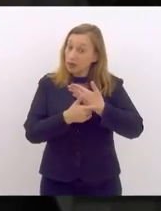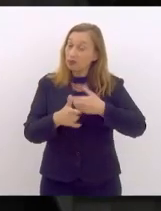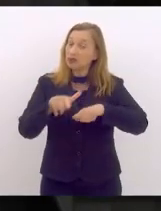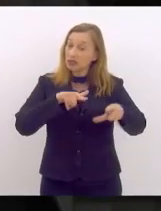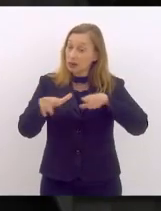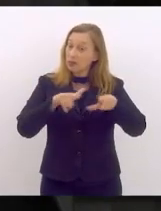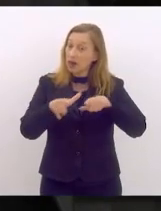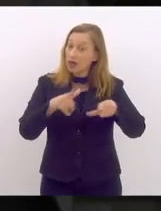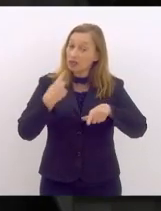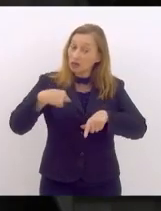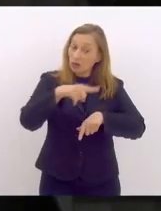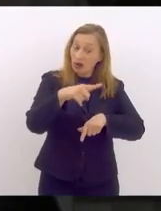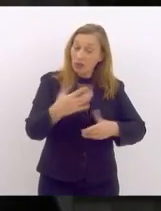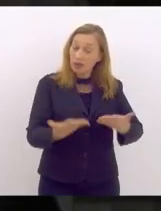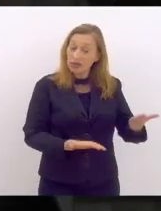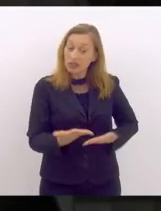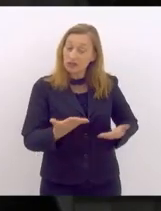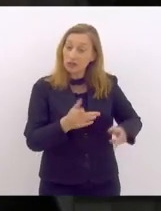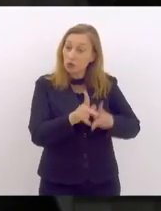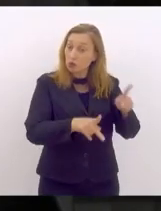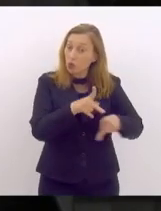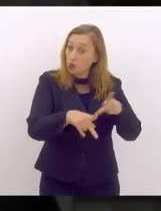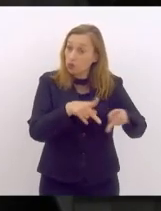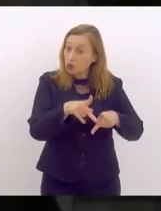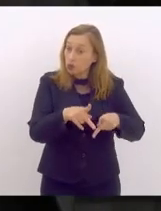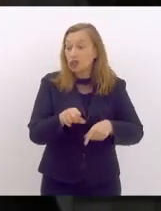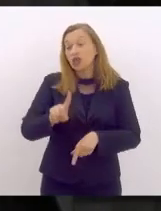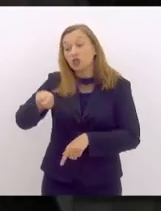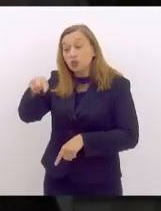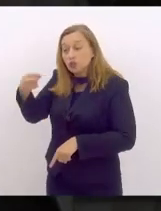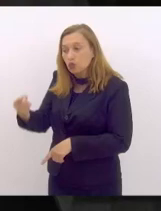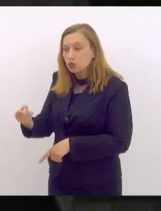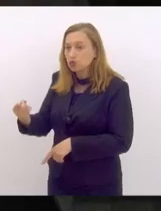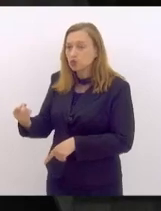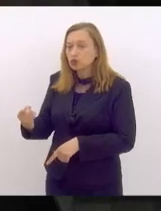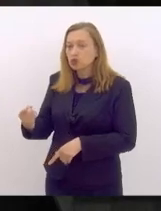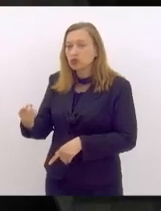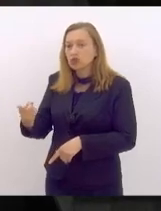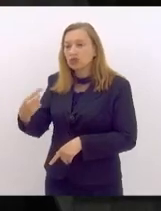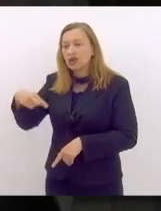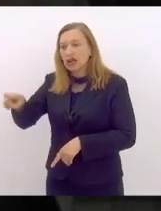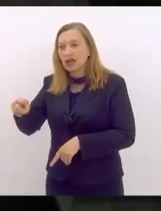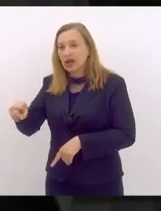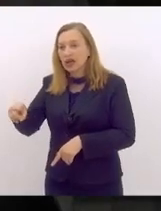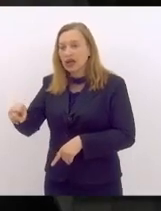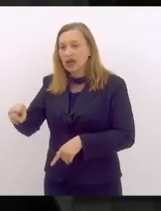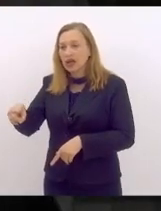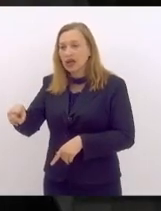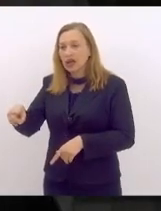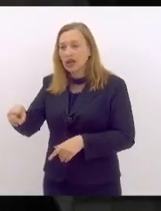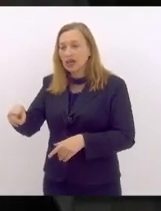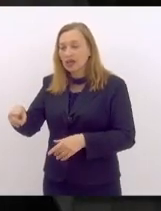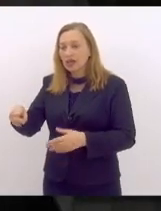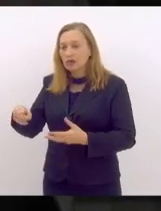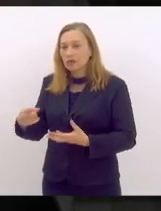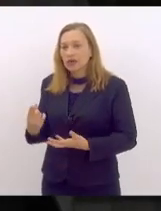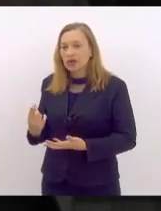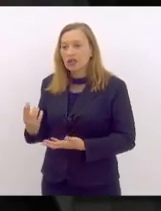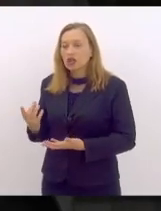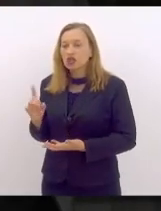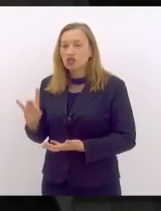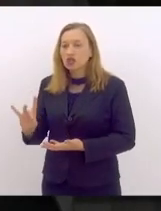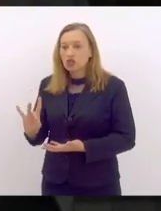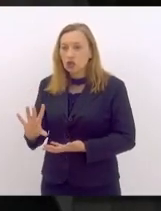servir a população e aqueles outros que estão lá para se servirem do poder público